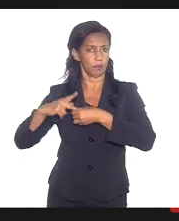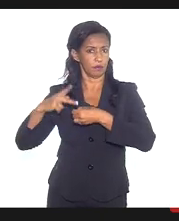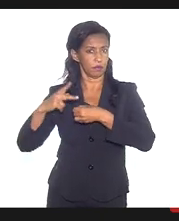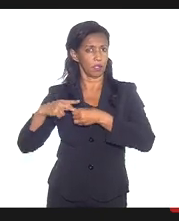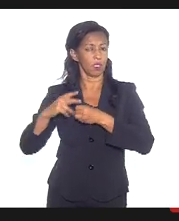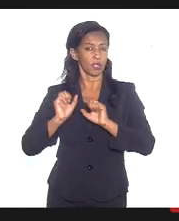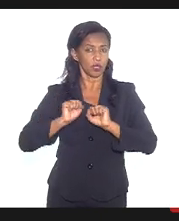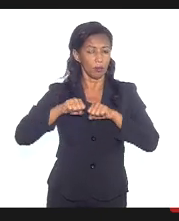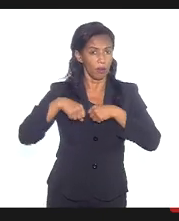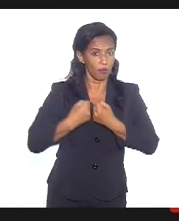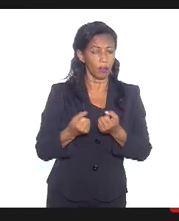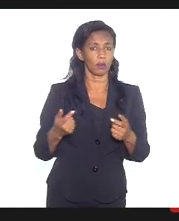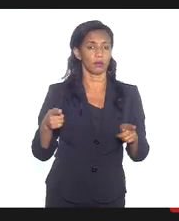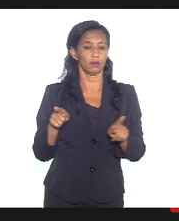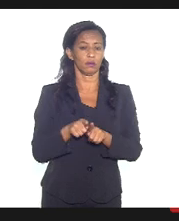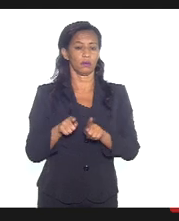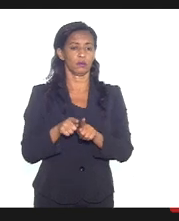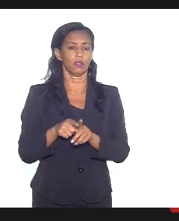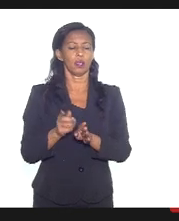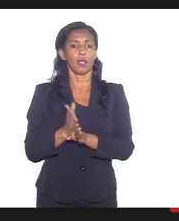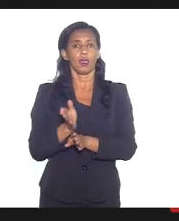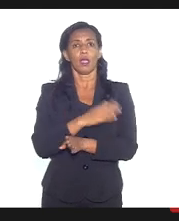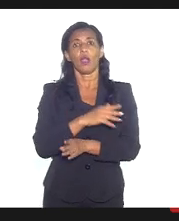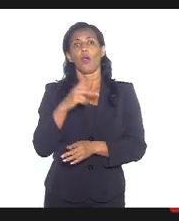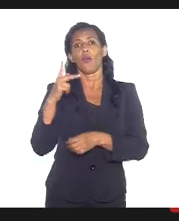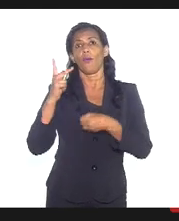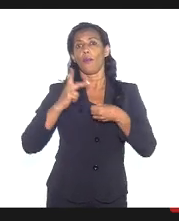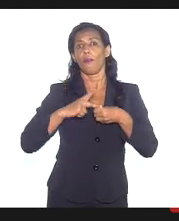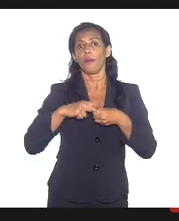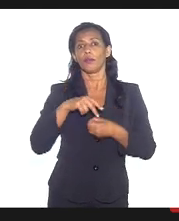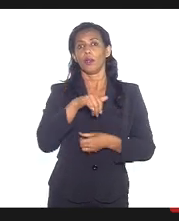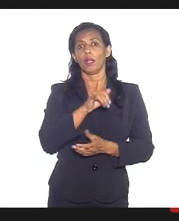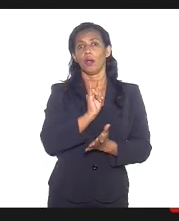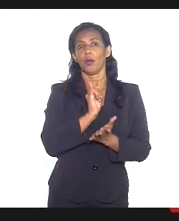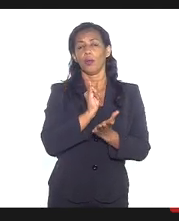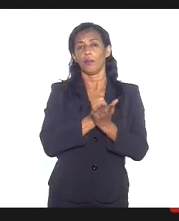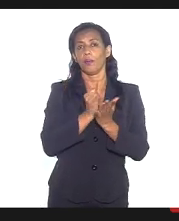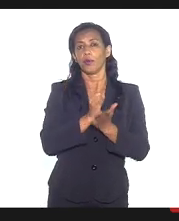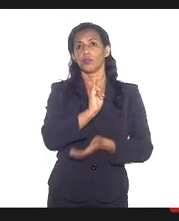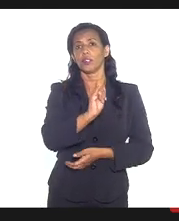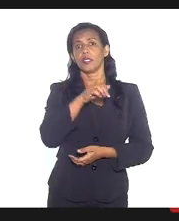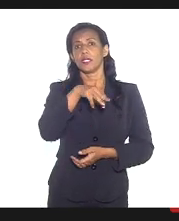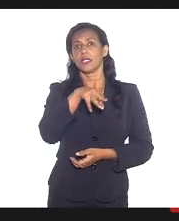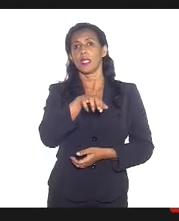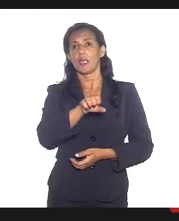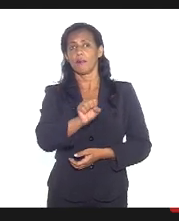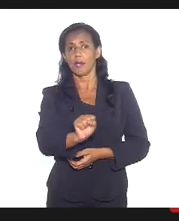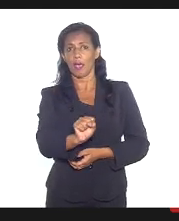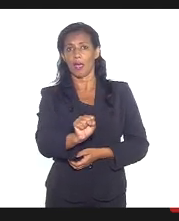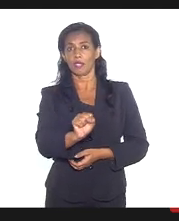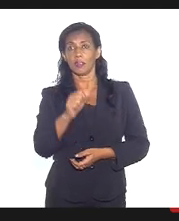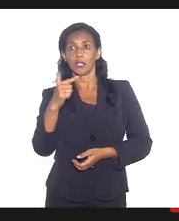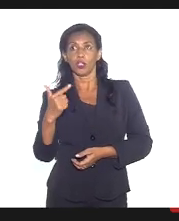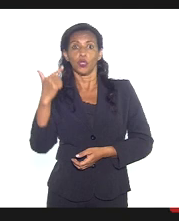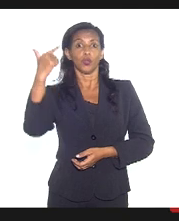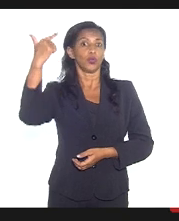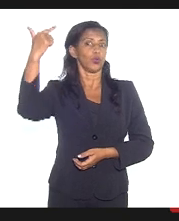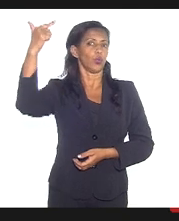estamos reforçando a parte de petróleo relacionada ao ICMS com mais 13 auditores vindo de